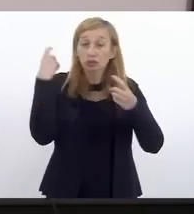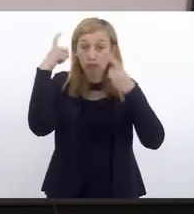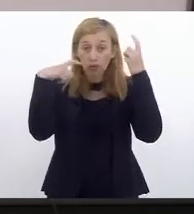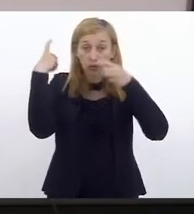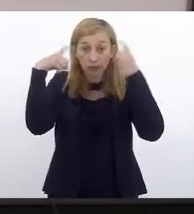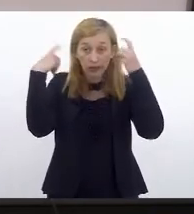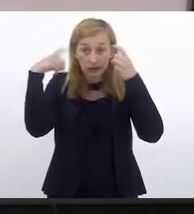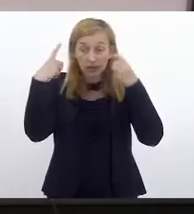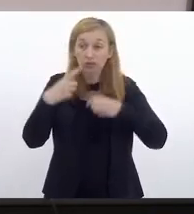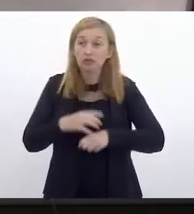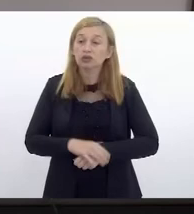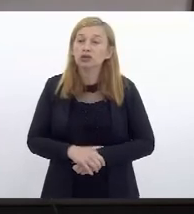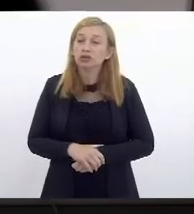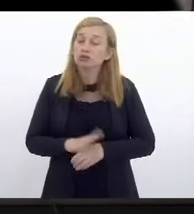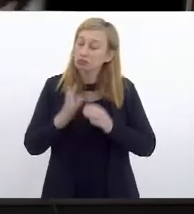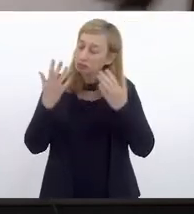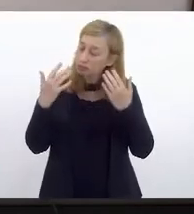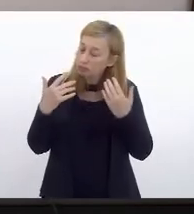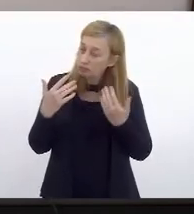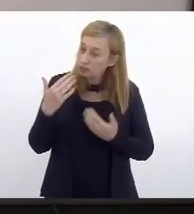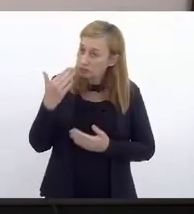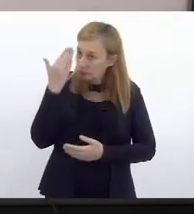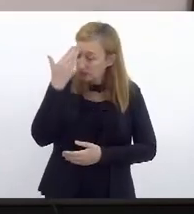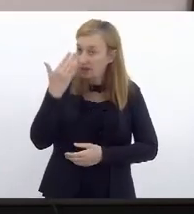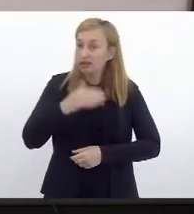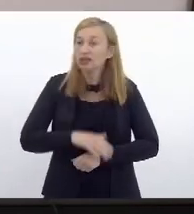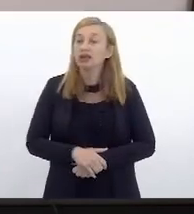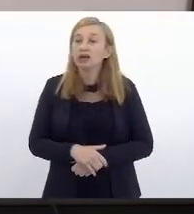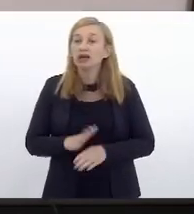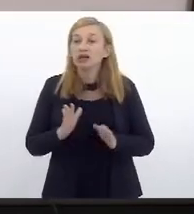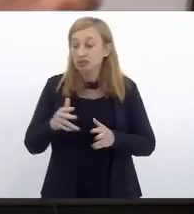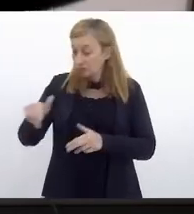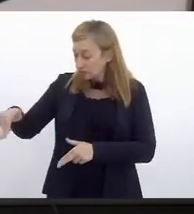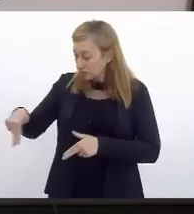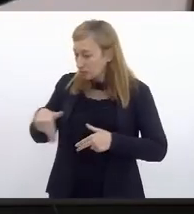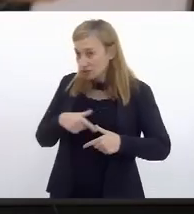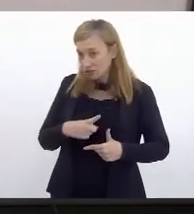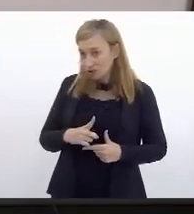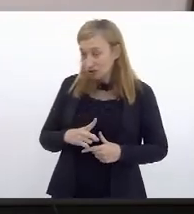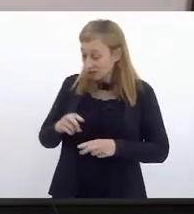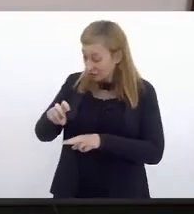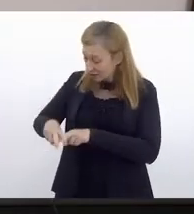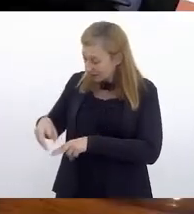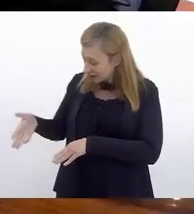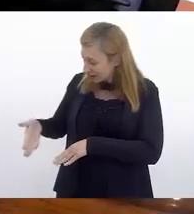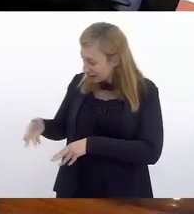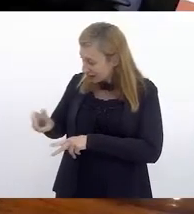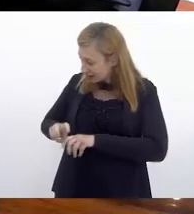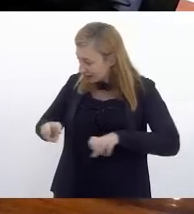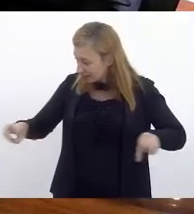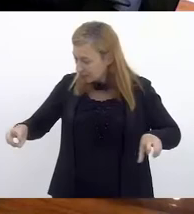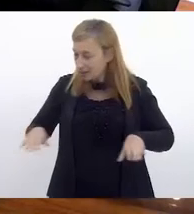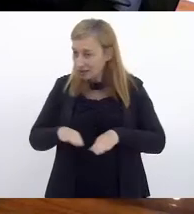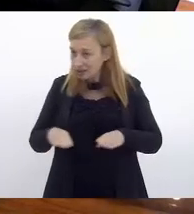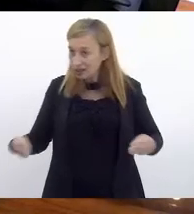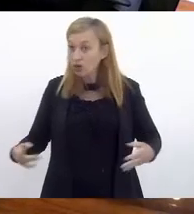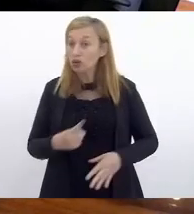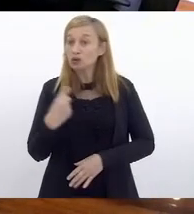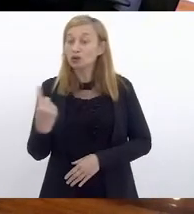preocupação louvável. Chegou aqui, já está sentado aqui à mesa o nosso